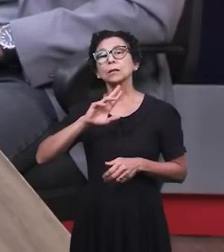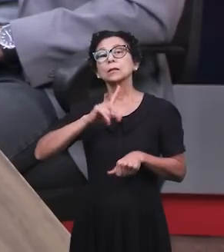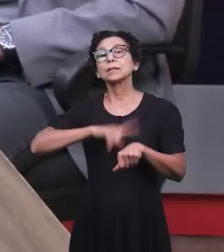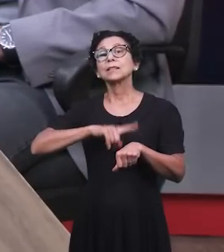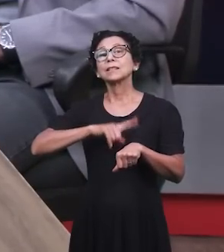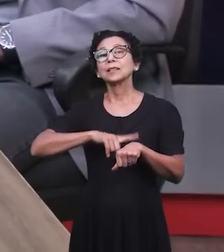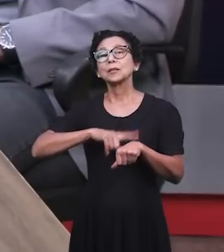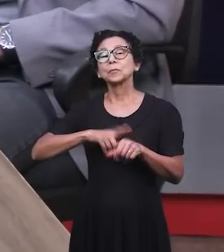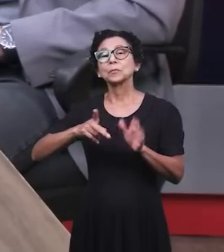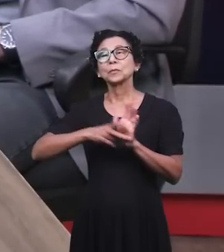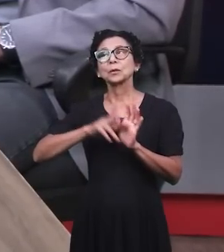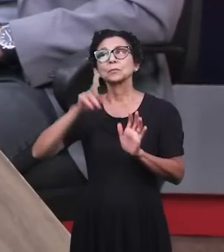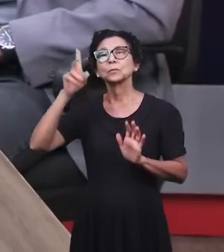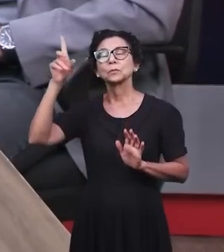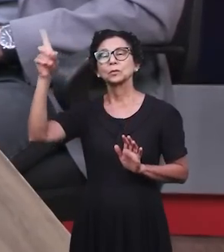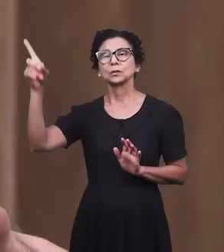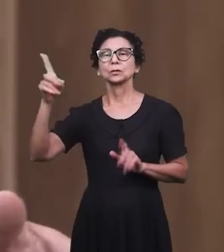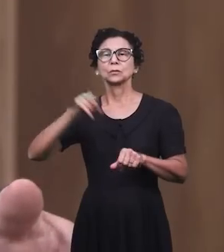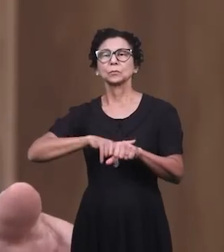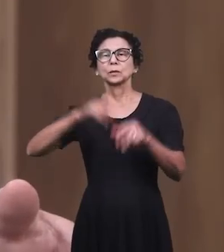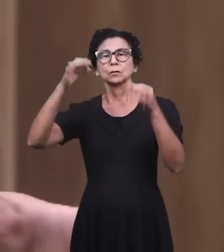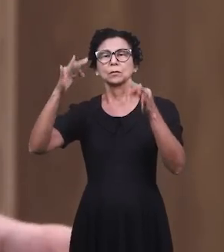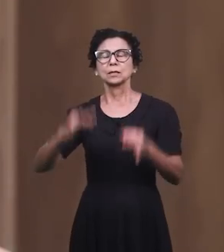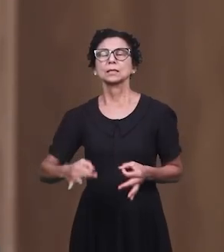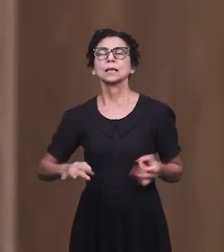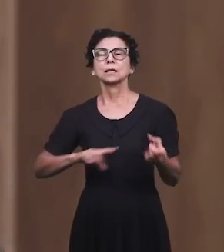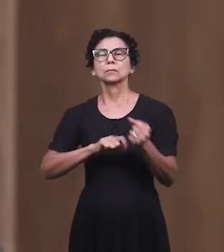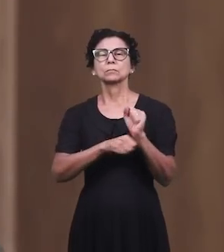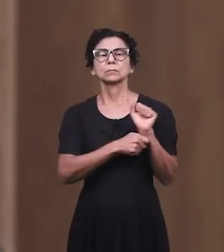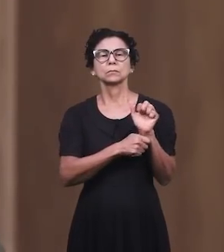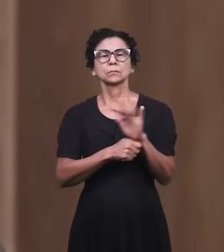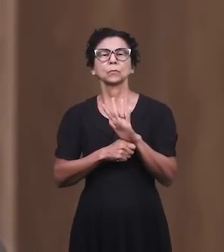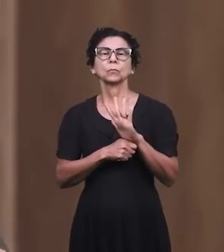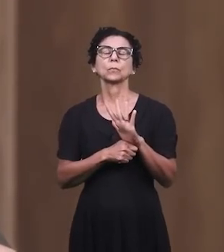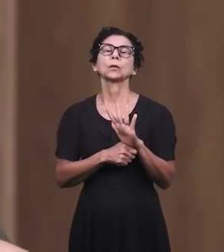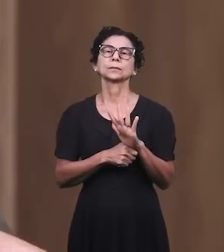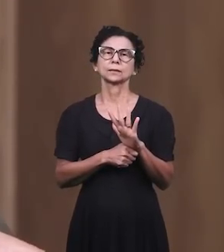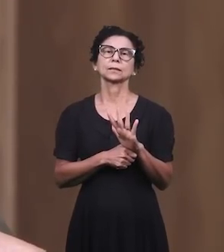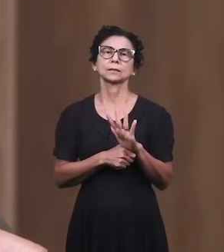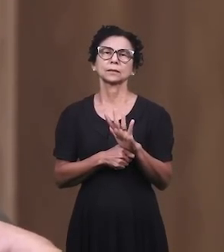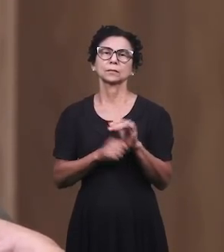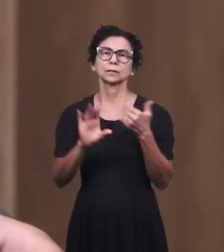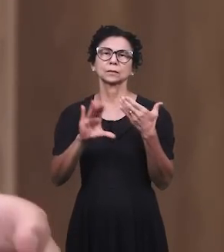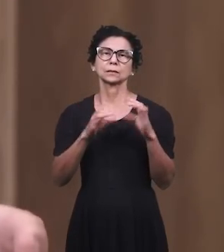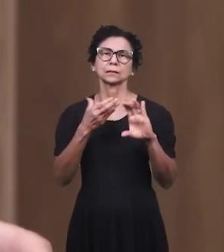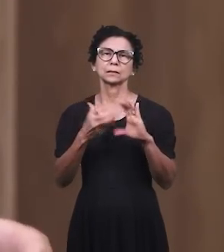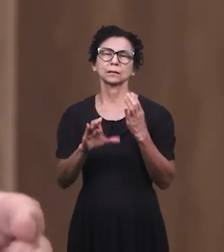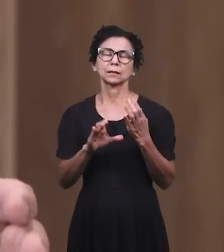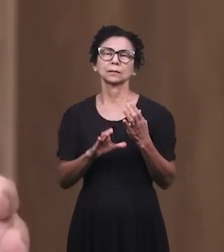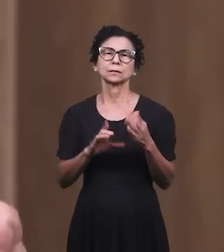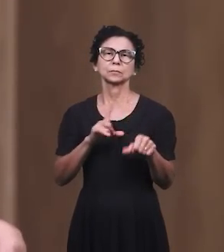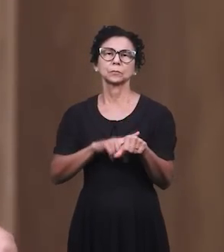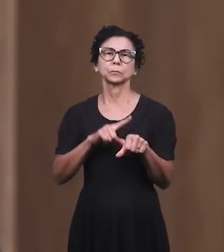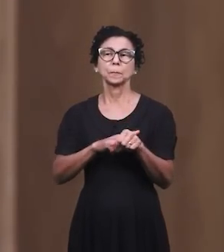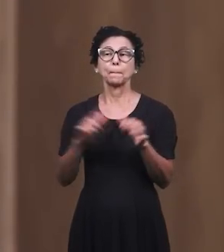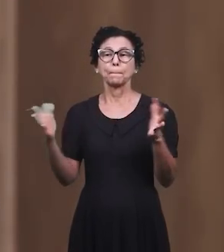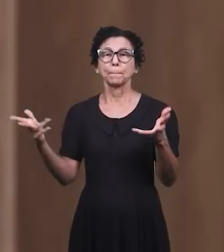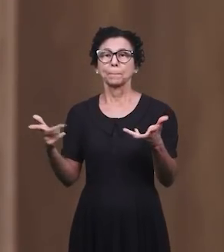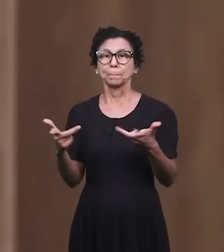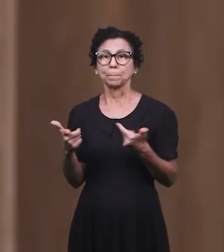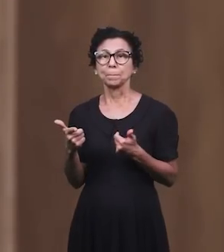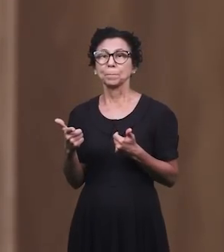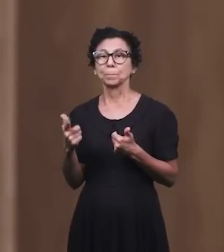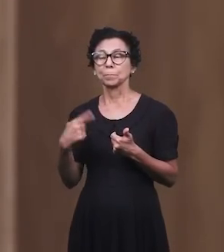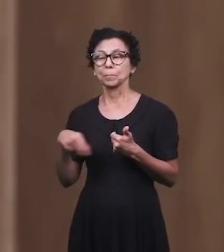ele abre essa revelação, e esse momento para nós foi maravilhoso. Que nós vivemos exatamente um momento de preparo